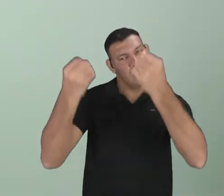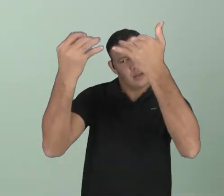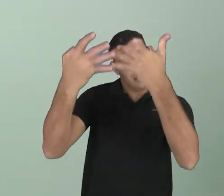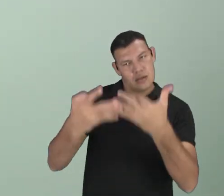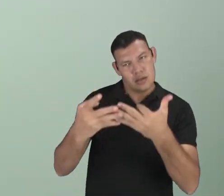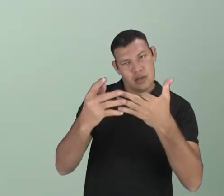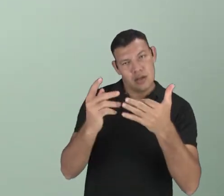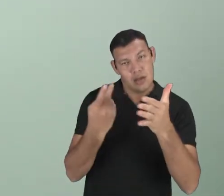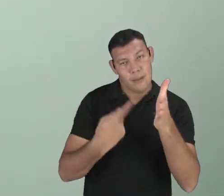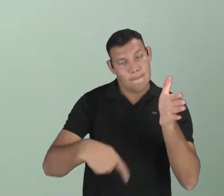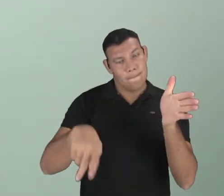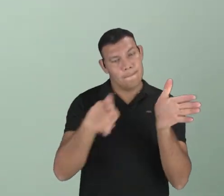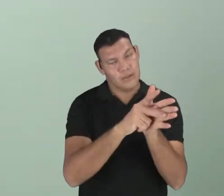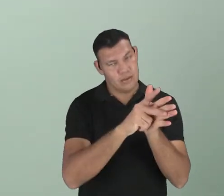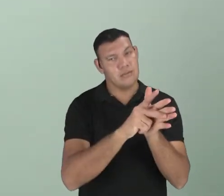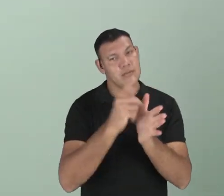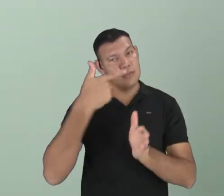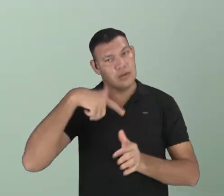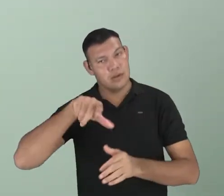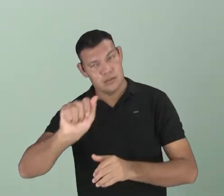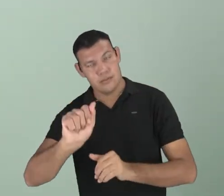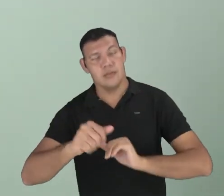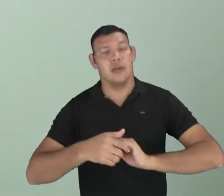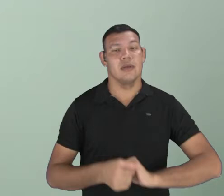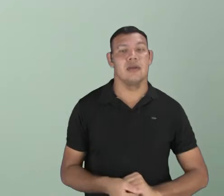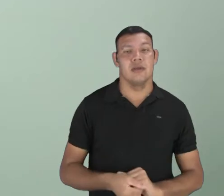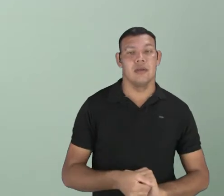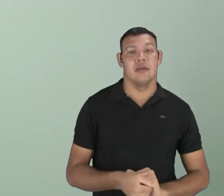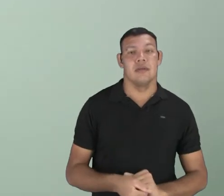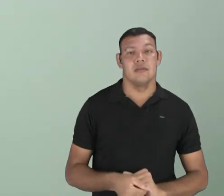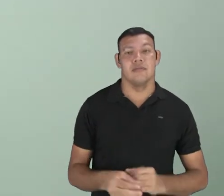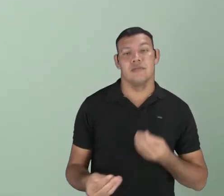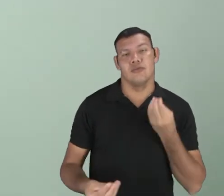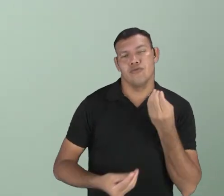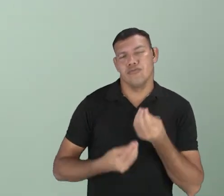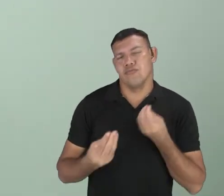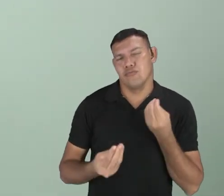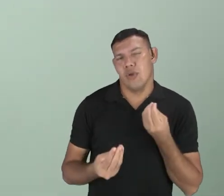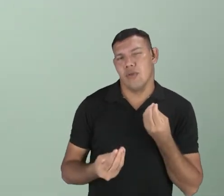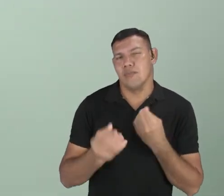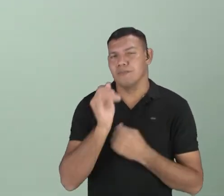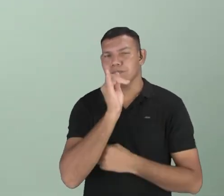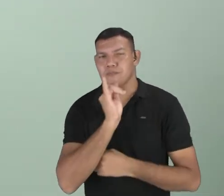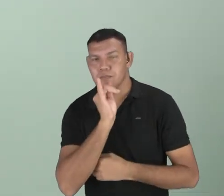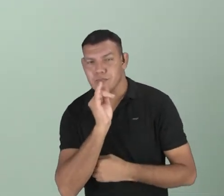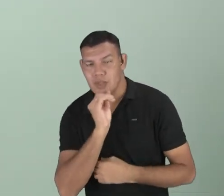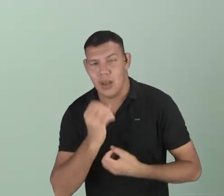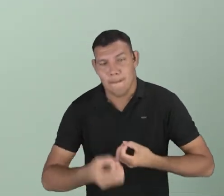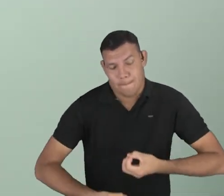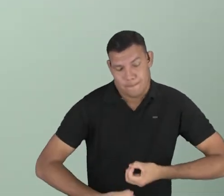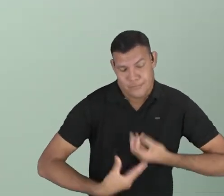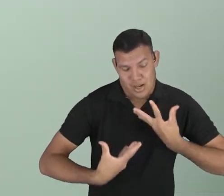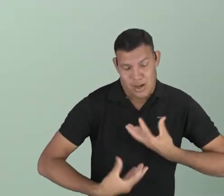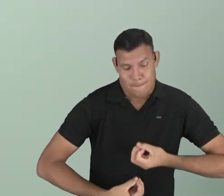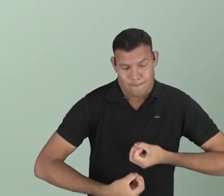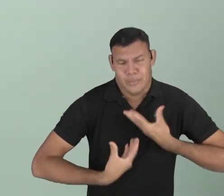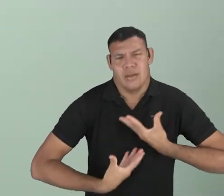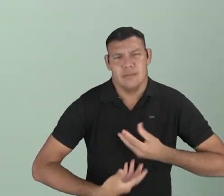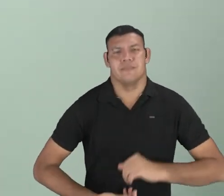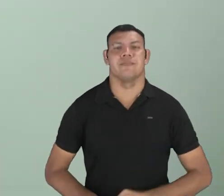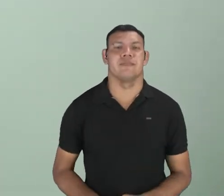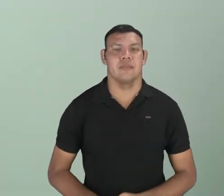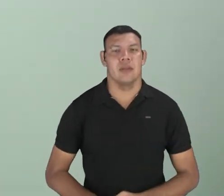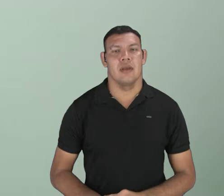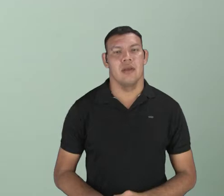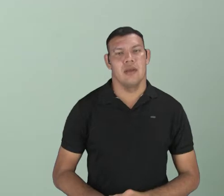falar dela mesma, a linguagem falando da própria linguagem, como a poesia, que fala da poesia,